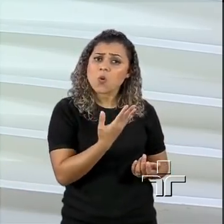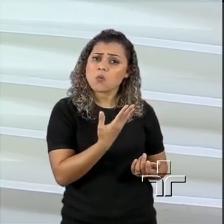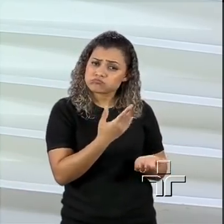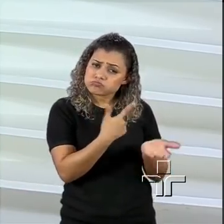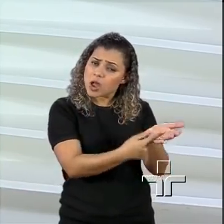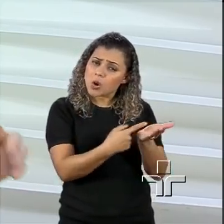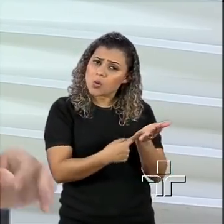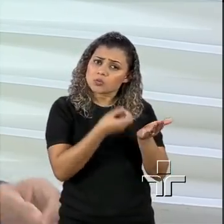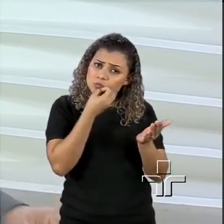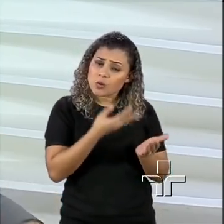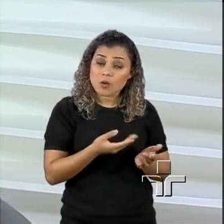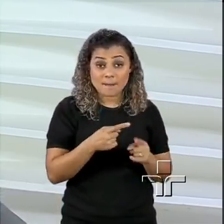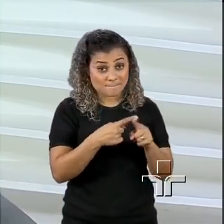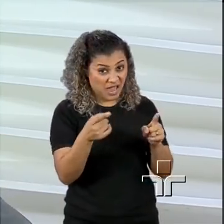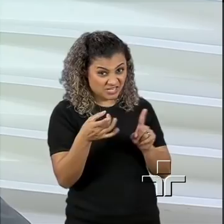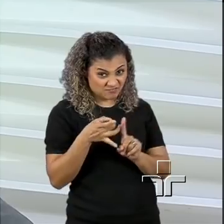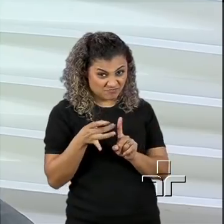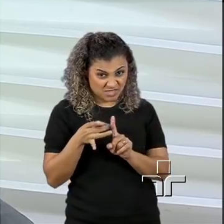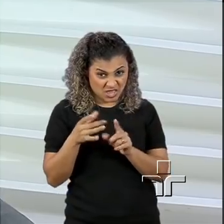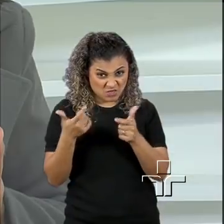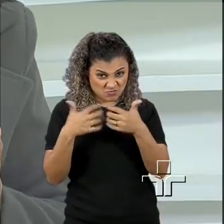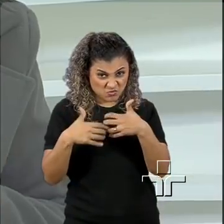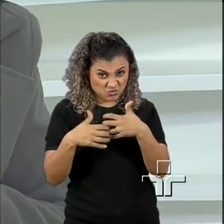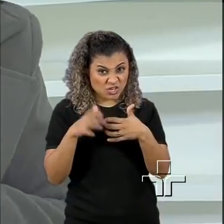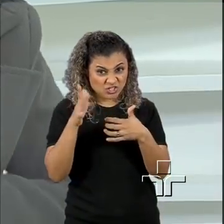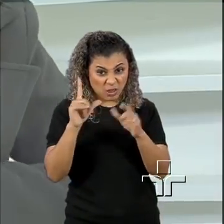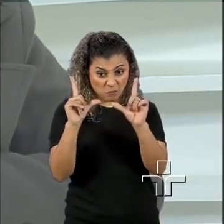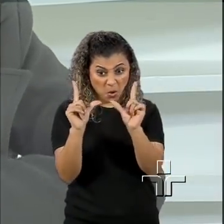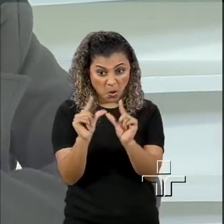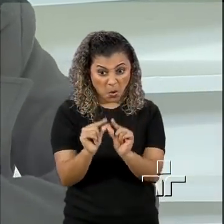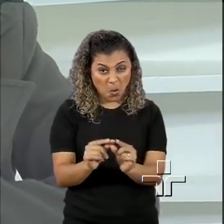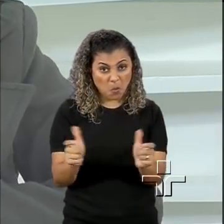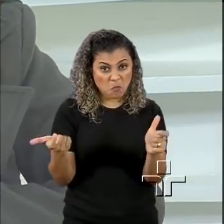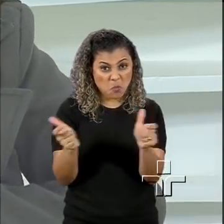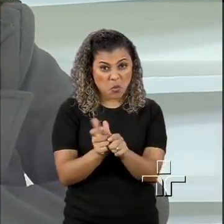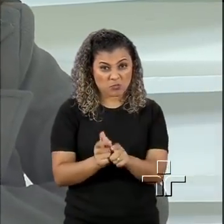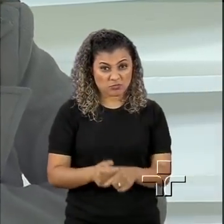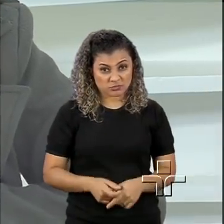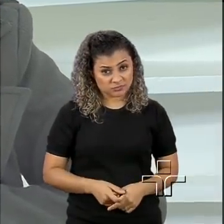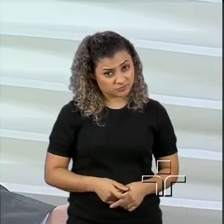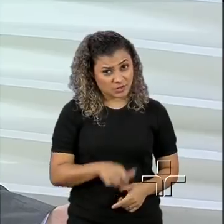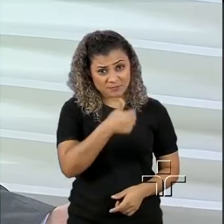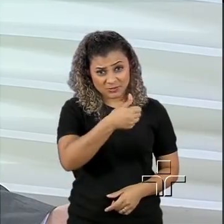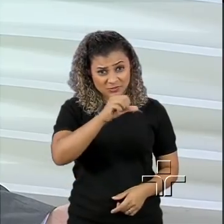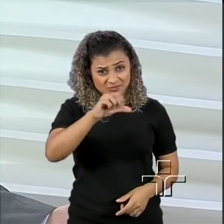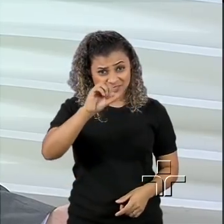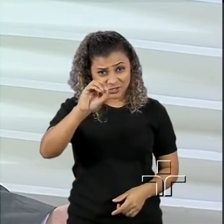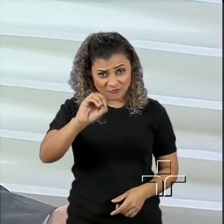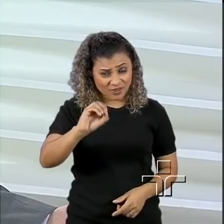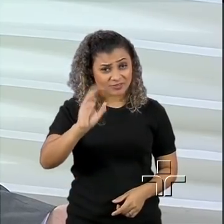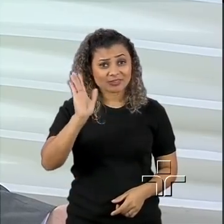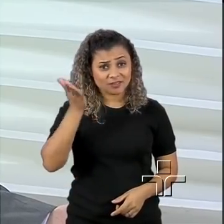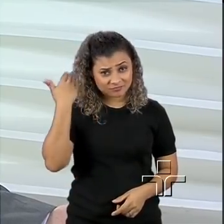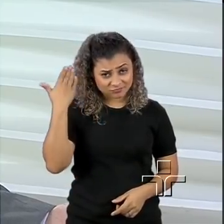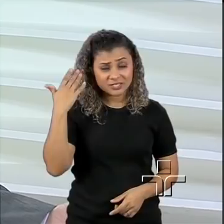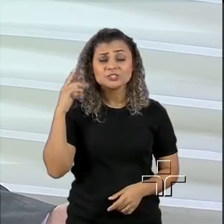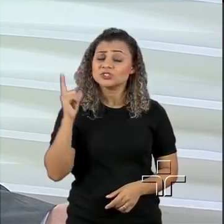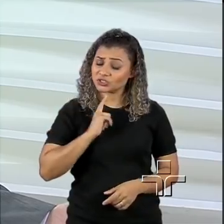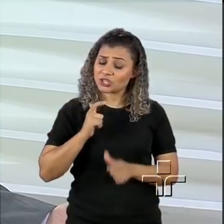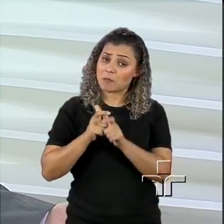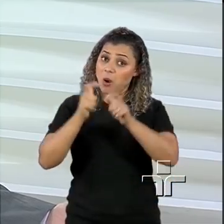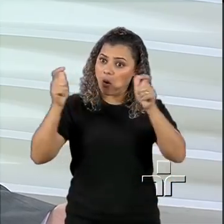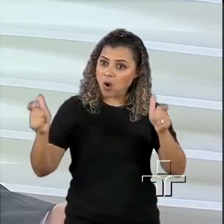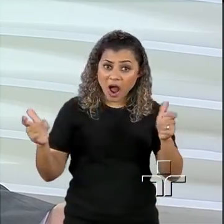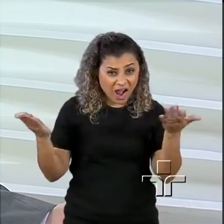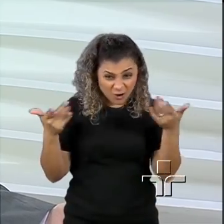amplamente Mas a categoria metalúrgica está reduzida a 1/3 do que era na década de 90. Luciana, você acompanhou o tamanho da